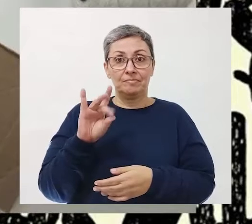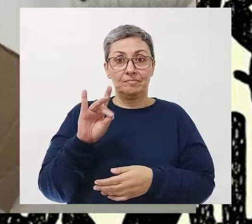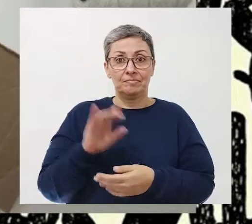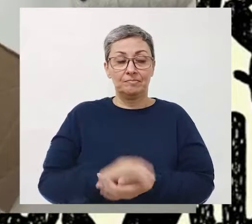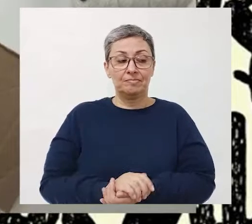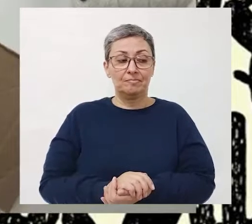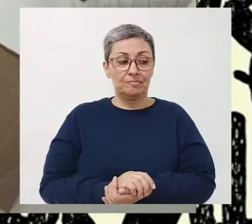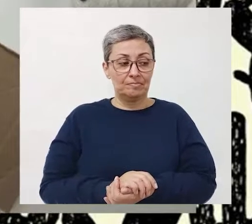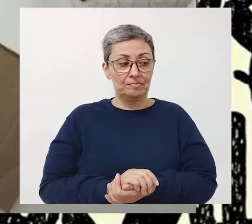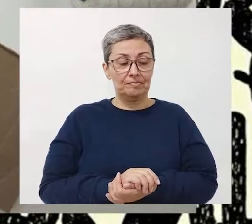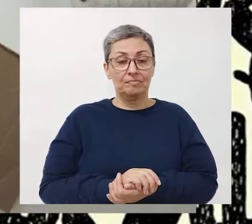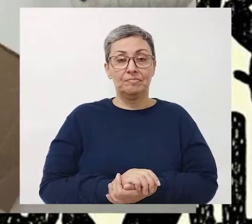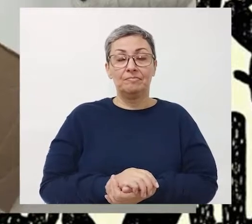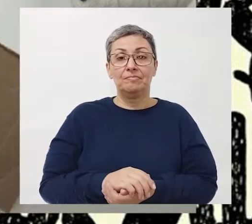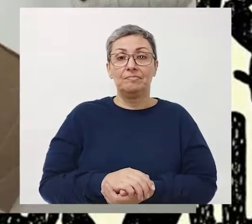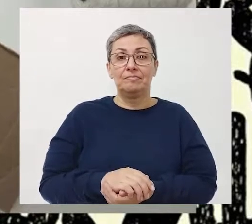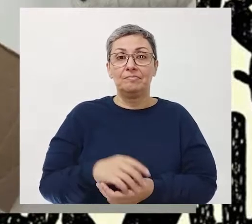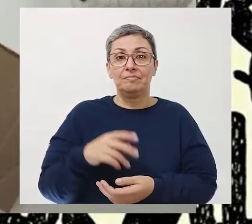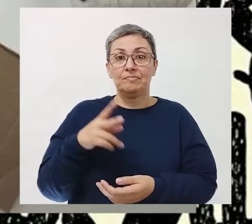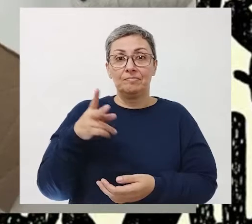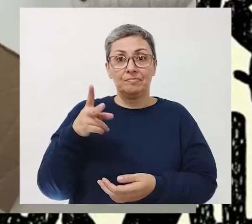cola,